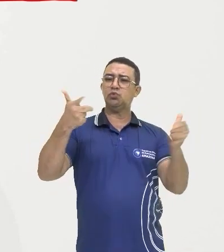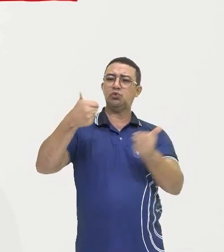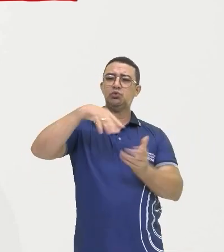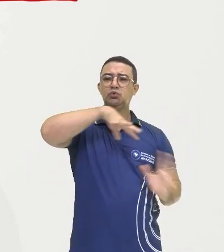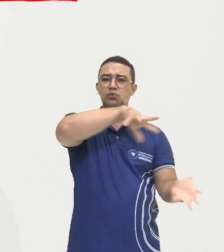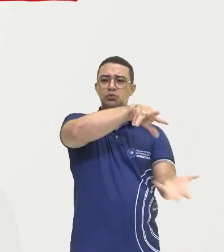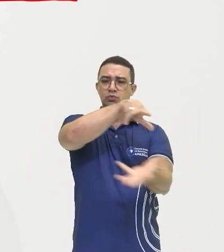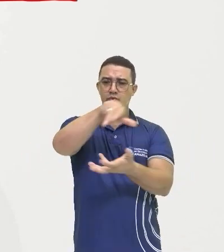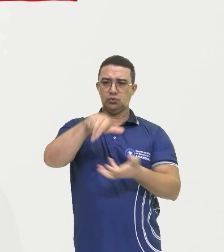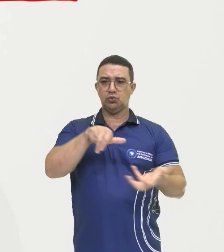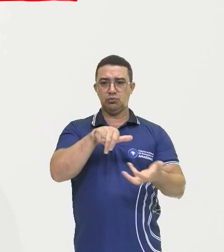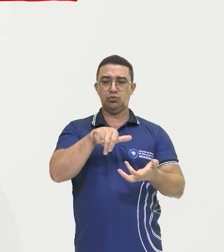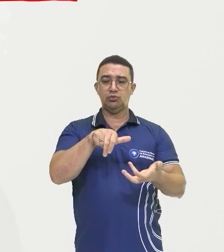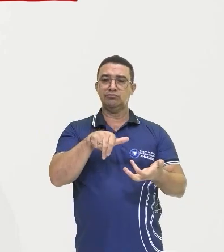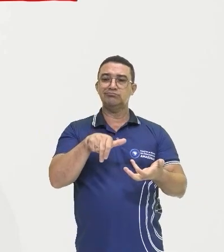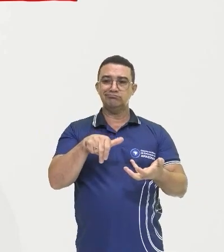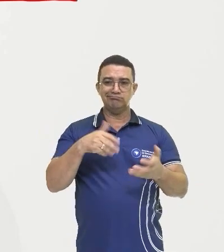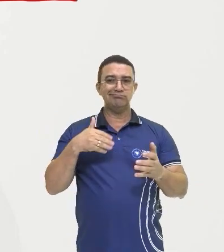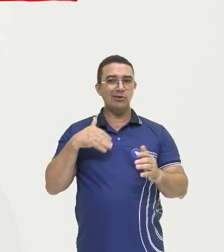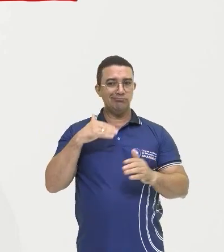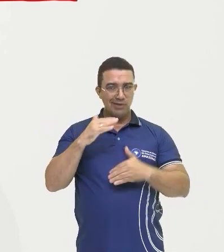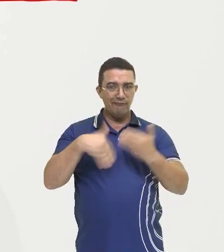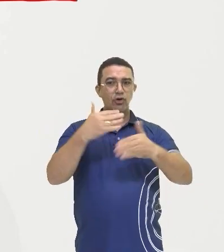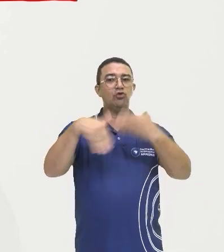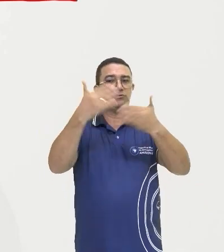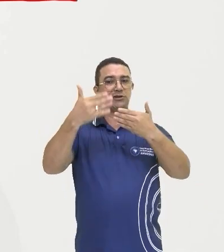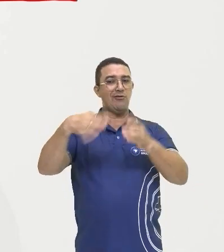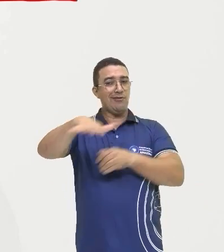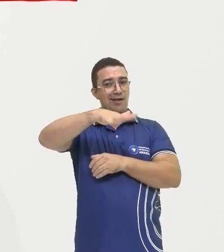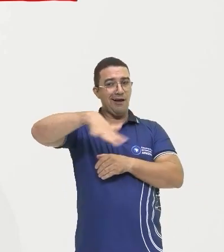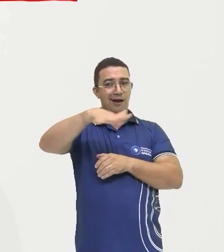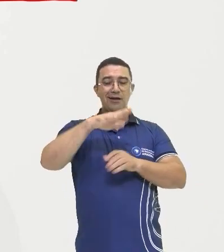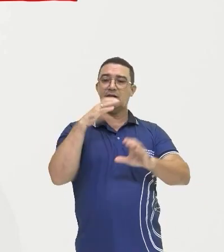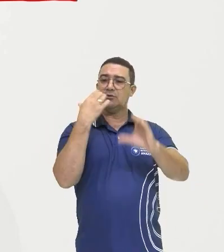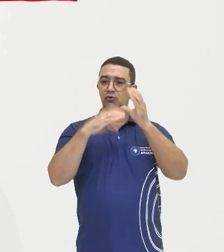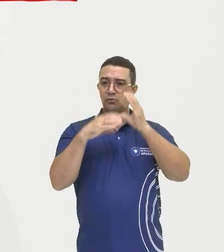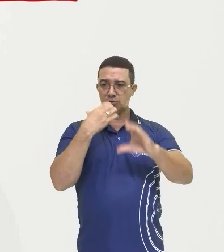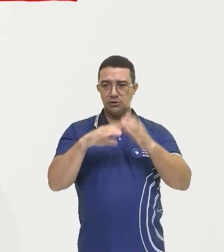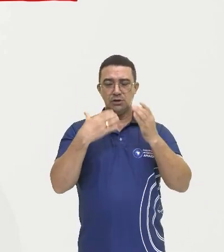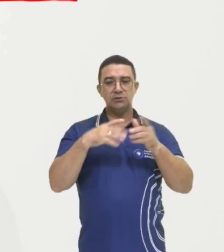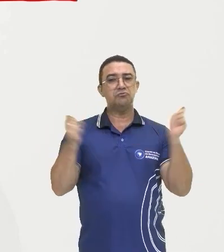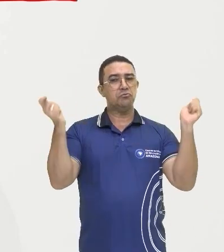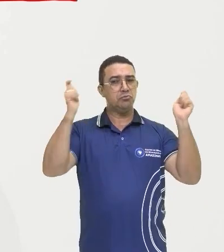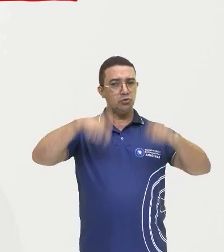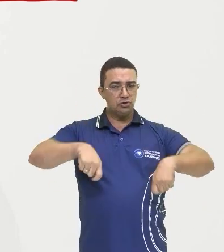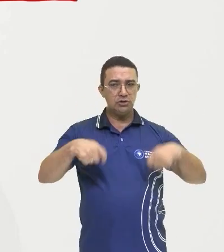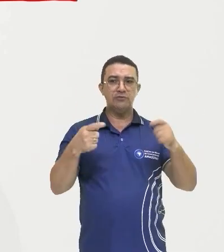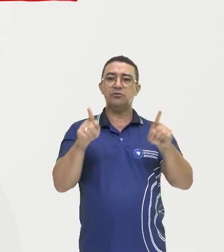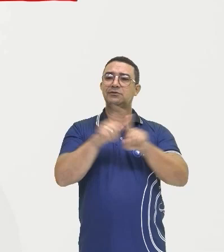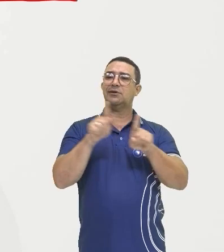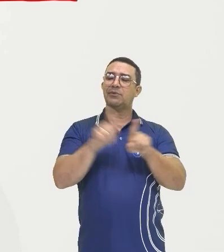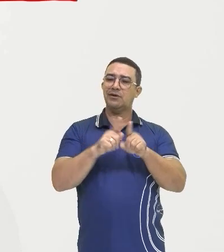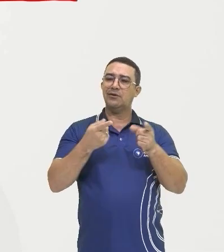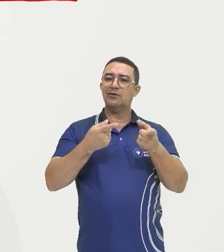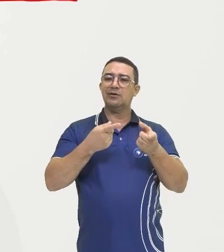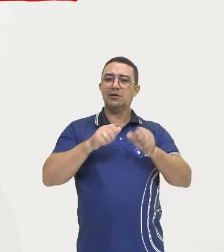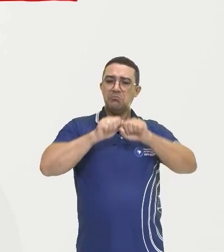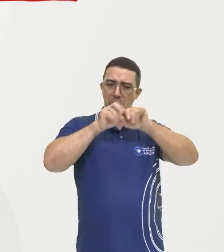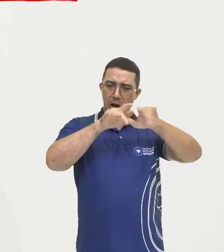tá certo? As evoluções no meio de comunicação, elas possibilitaram a circulação de capital em território